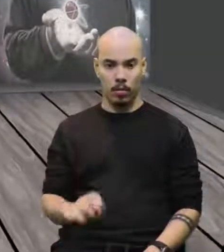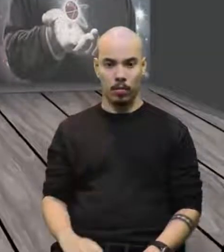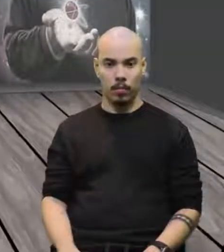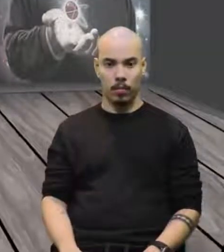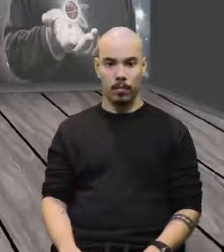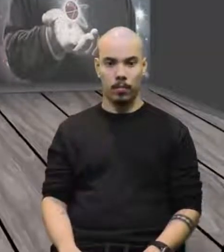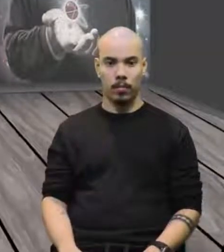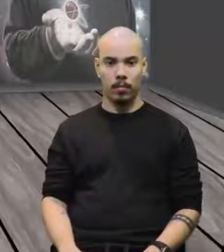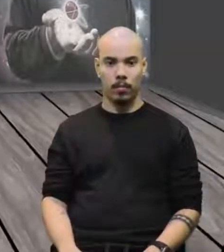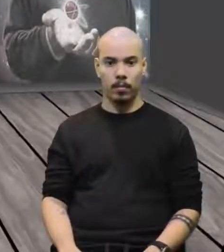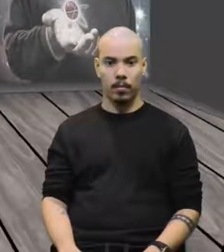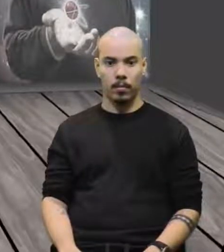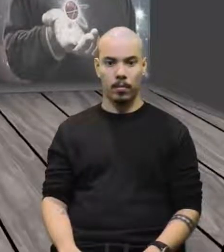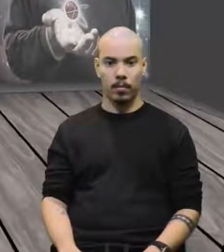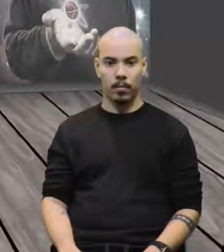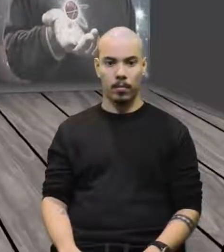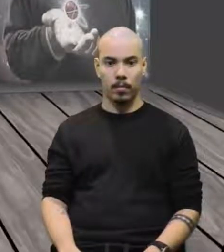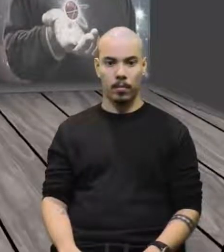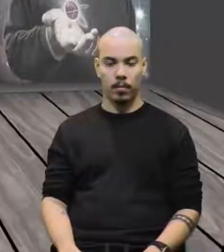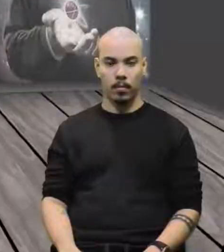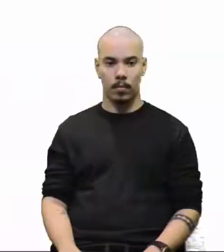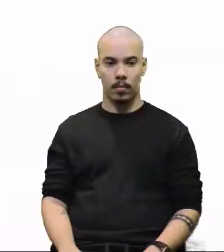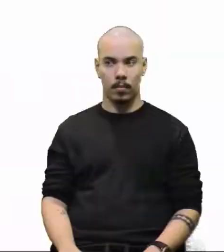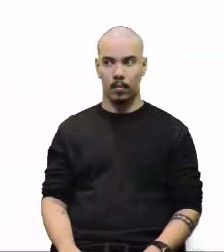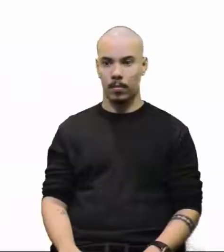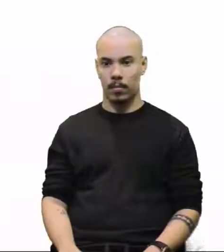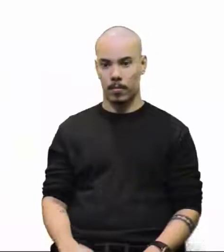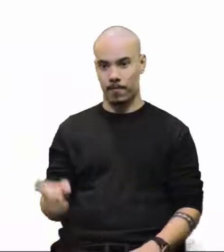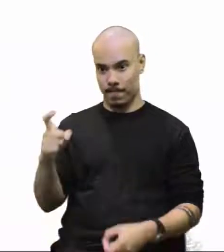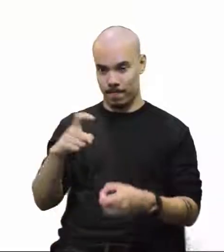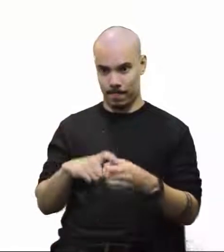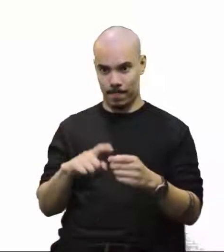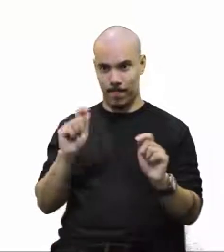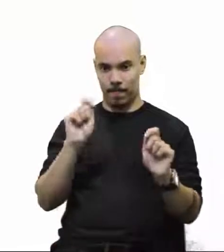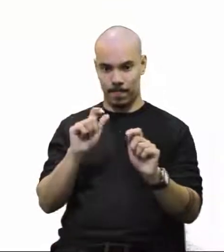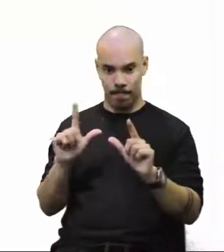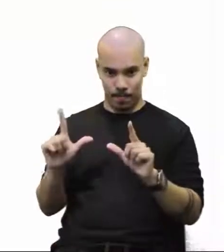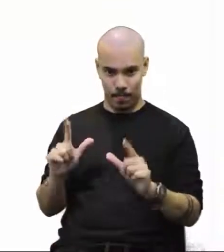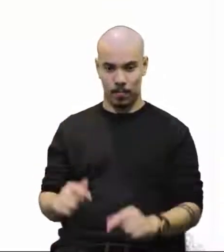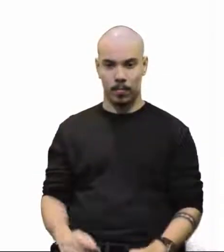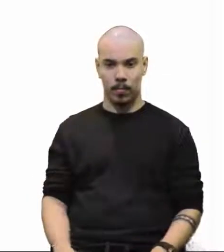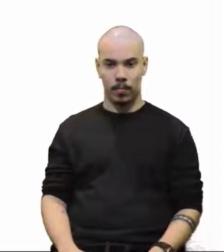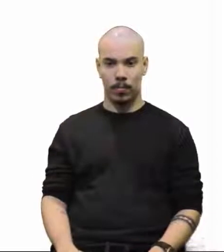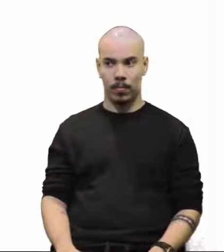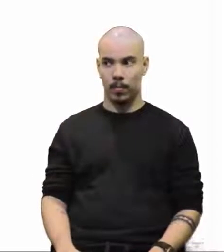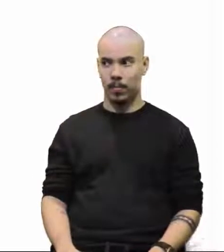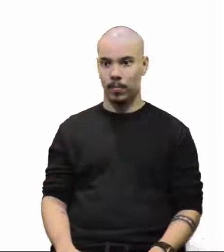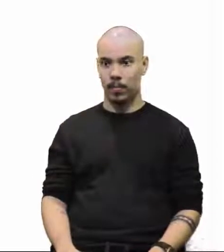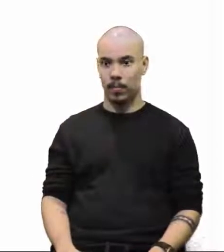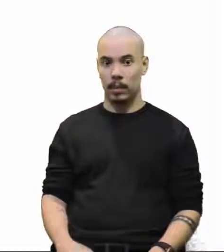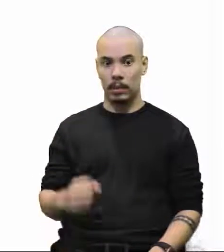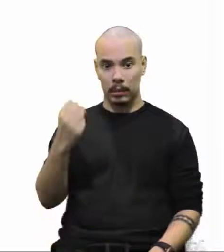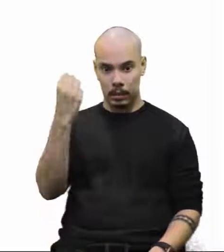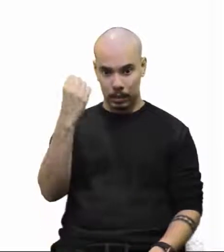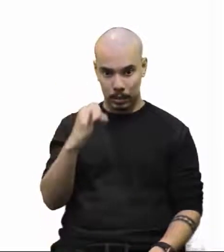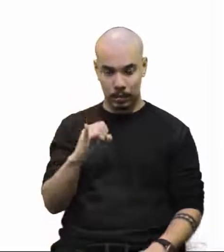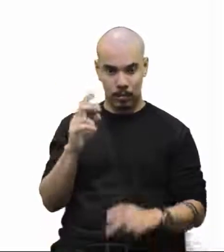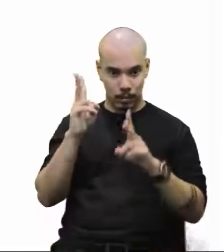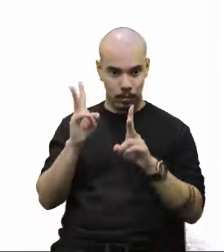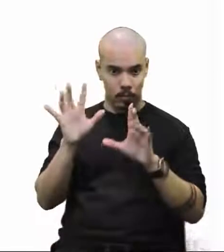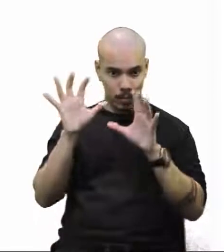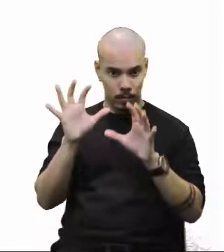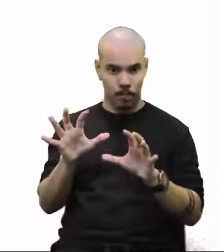Então, pessoal, voltar lá para a nossa Isso. Então, aí, ó, se né? permanecer o sentido